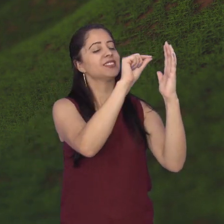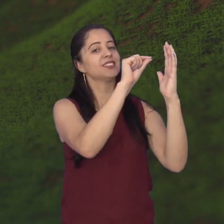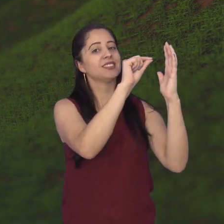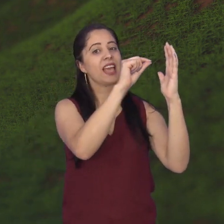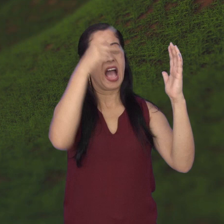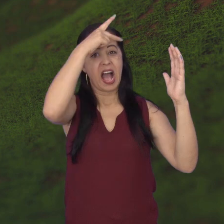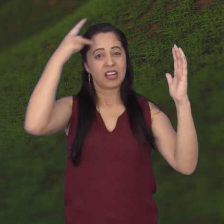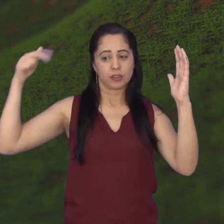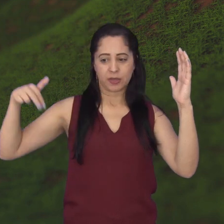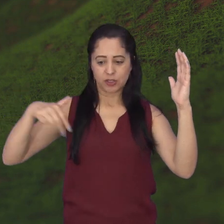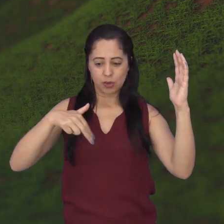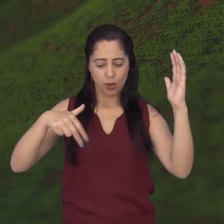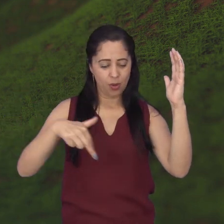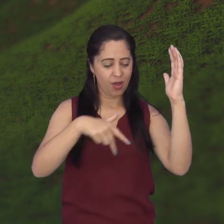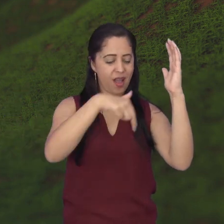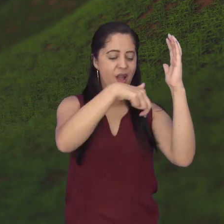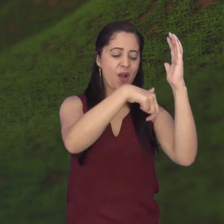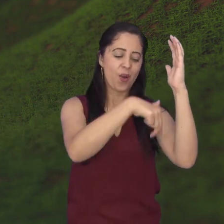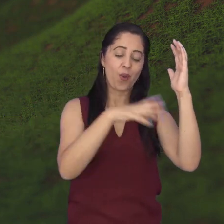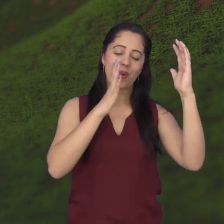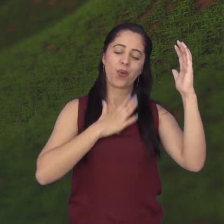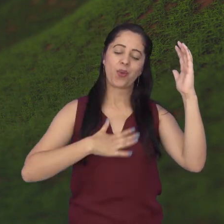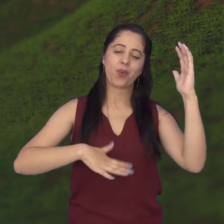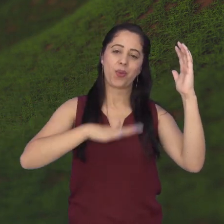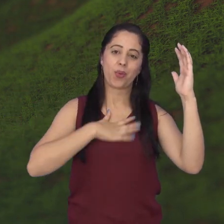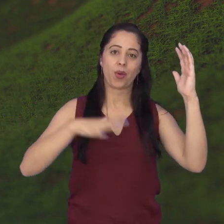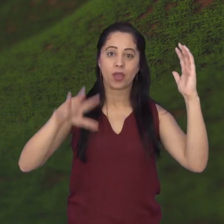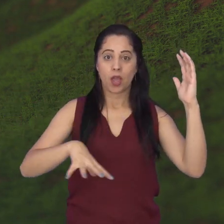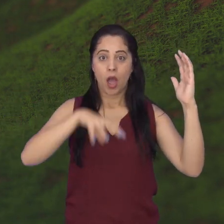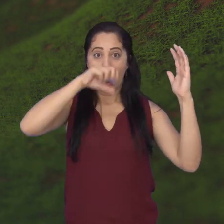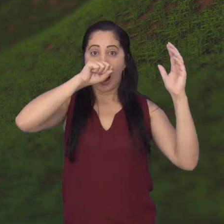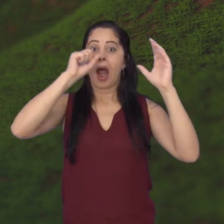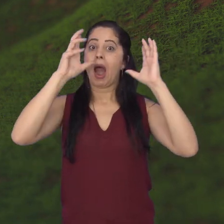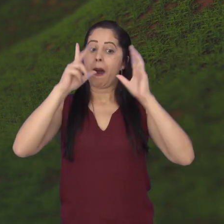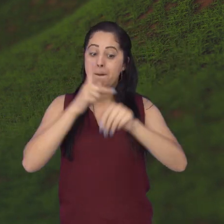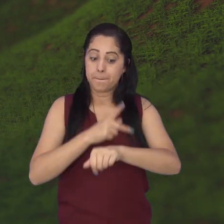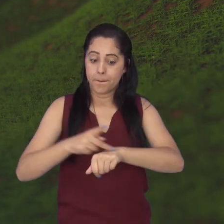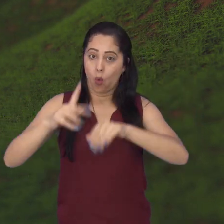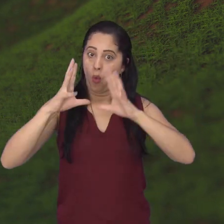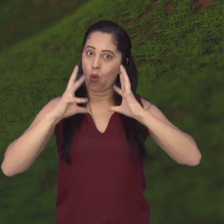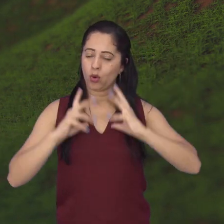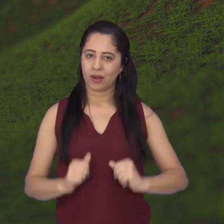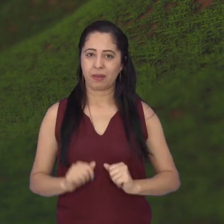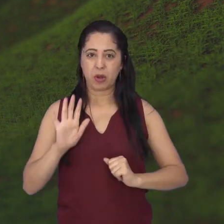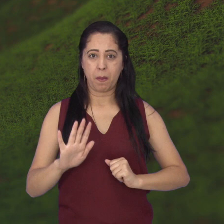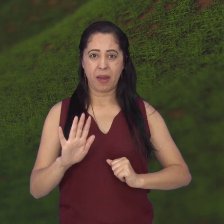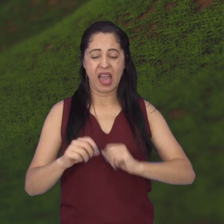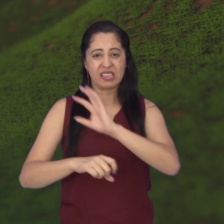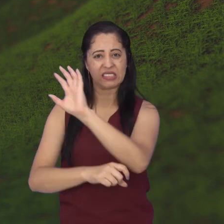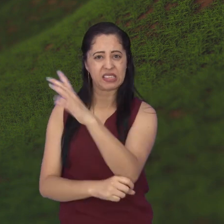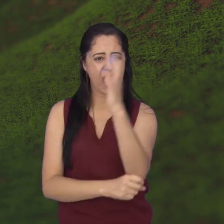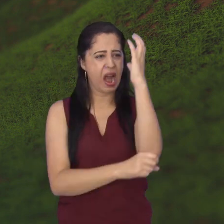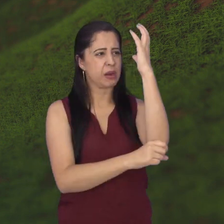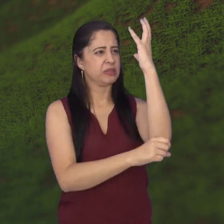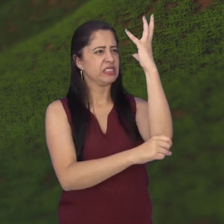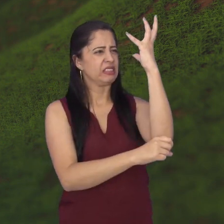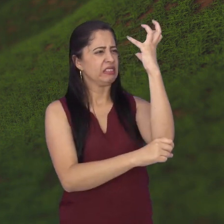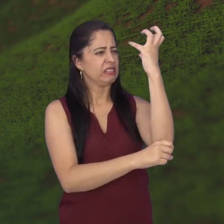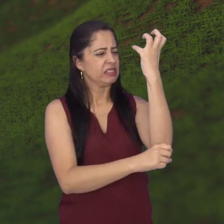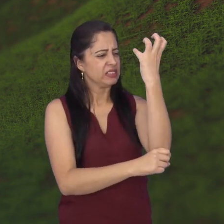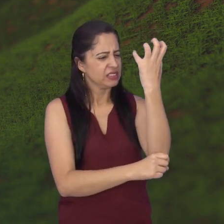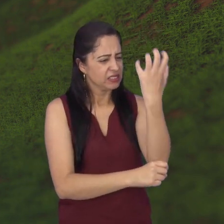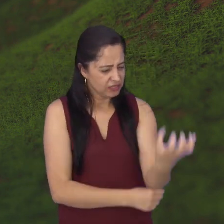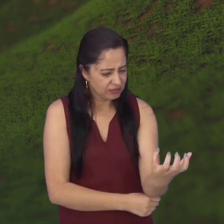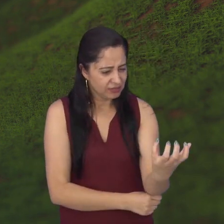sombra, diminuem a temperatura, deixando o ar muito mais agradável. Porém, quando a vida de uma árvore chega ao fim,